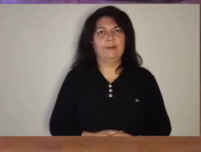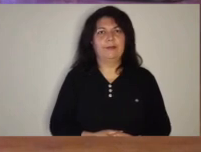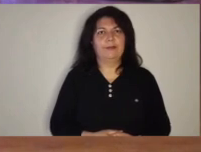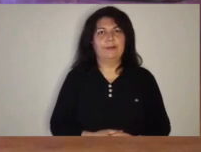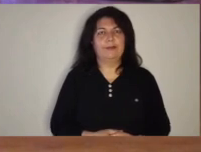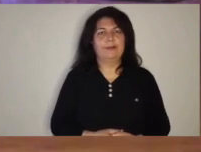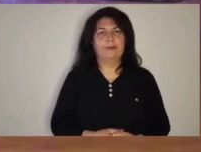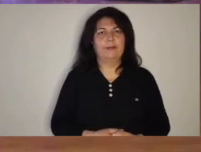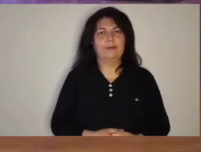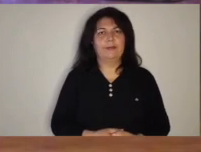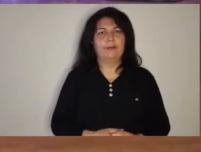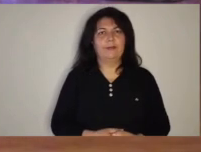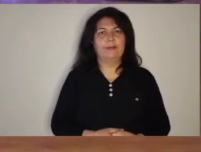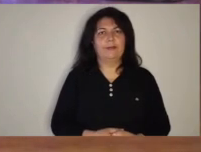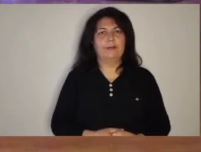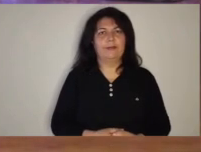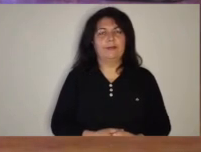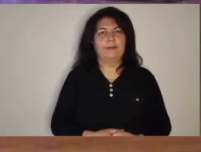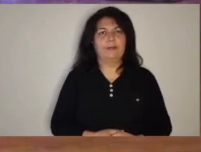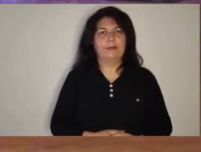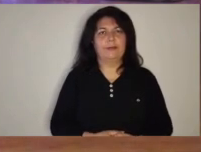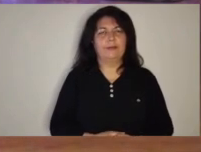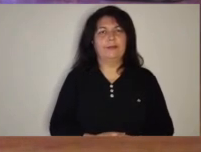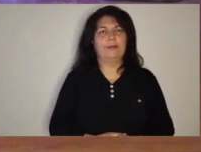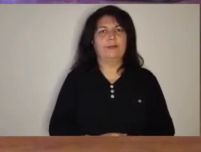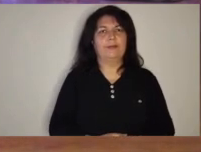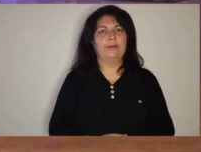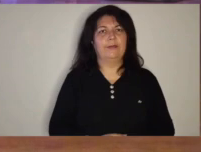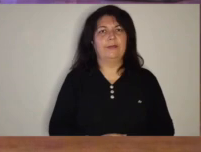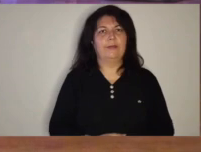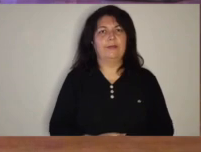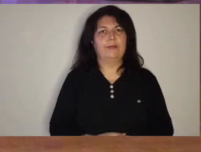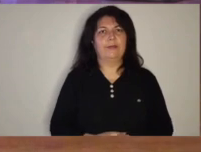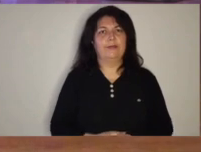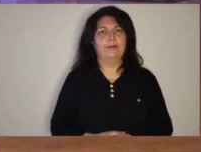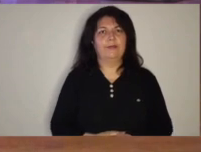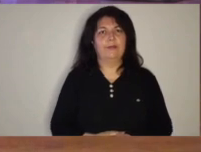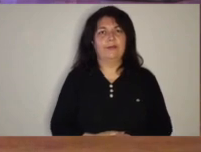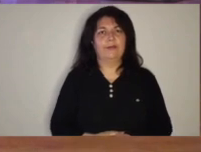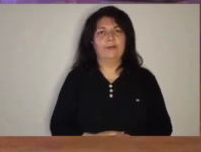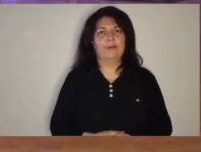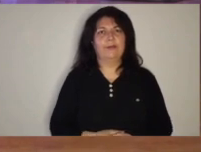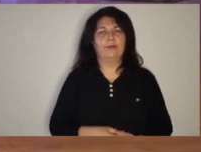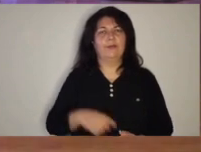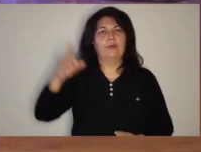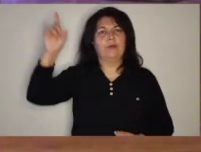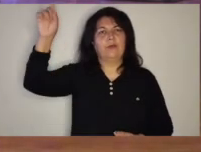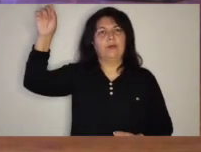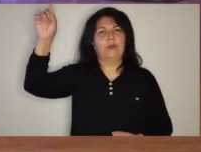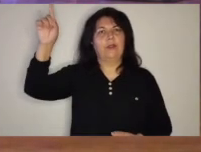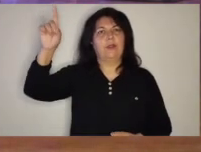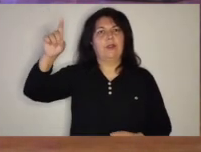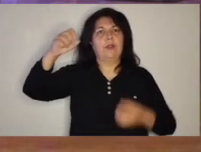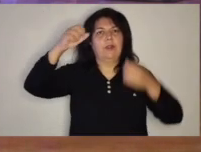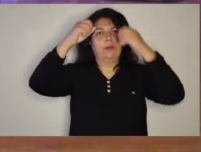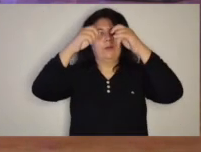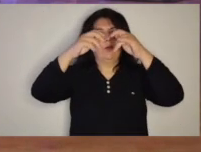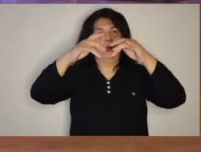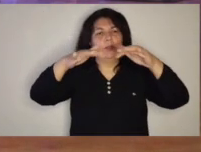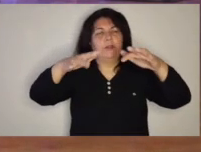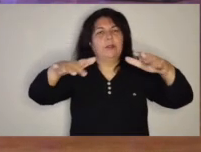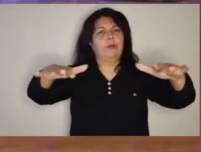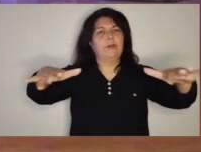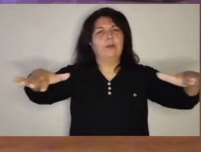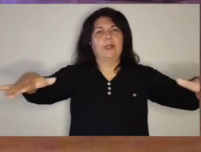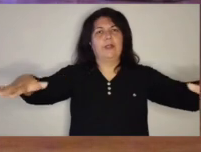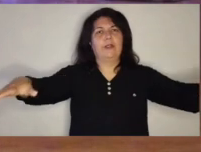com tristeza ou obrigação. Foi falado de gratidão aqui. Então, quando você oferta na casa de Deus, você